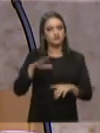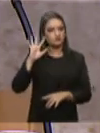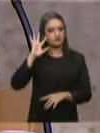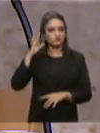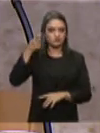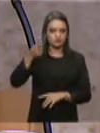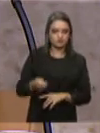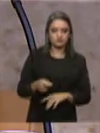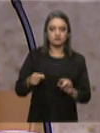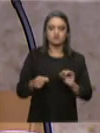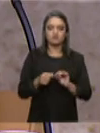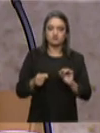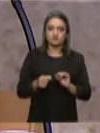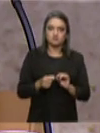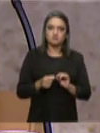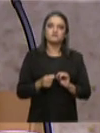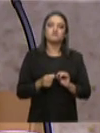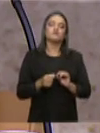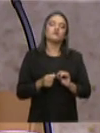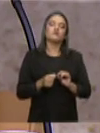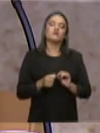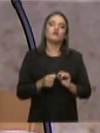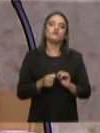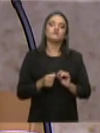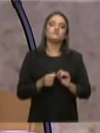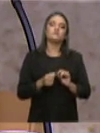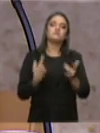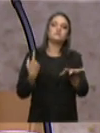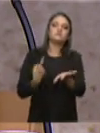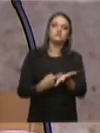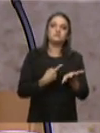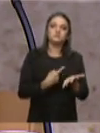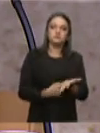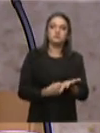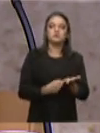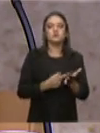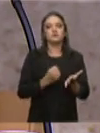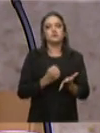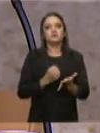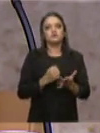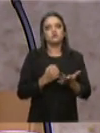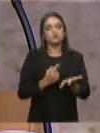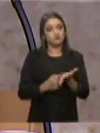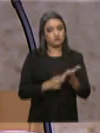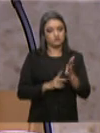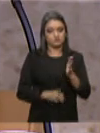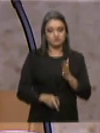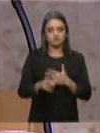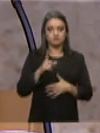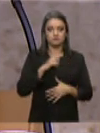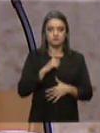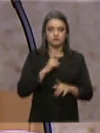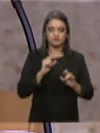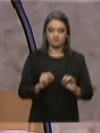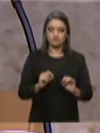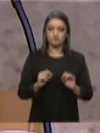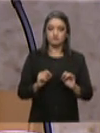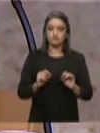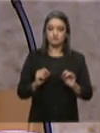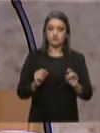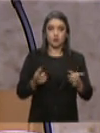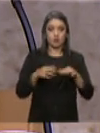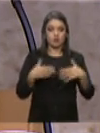proferida em relação jurídica de trato continuado, contrastante ao que decidido por essa Suprema Corte,